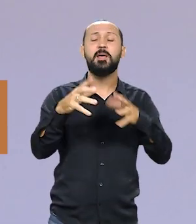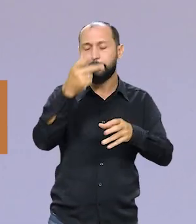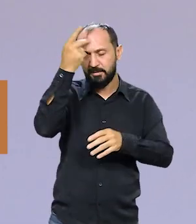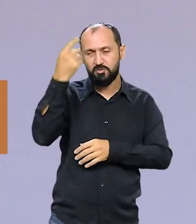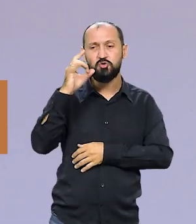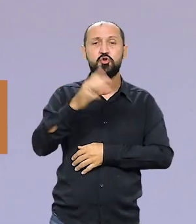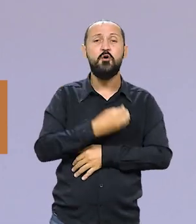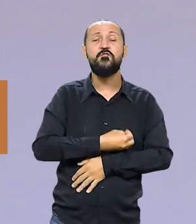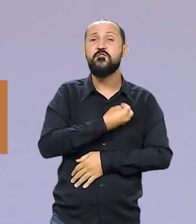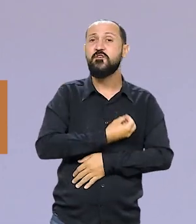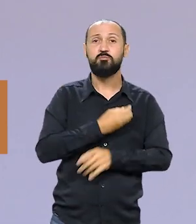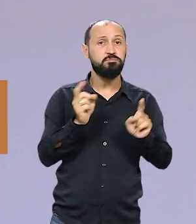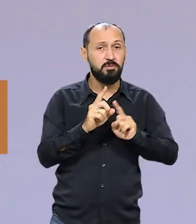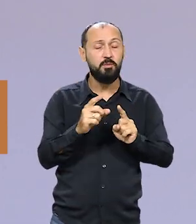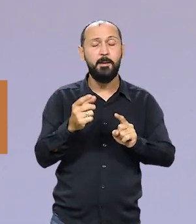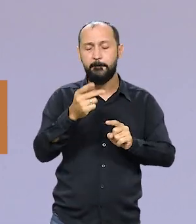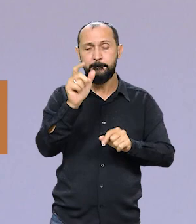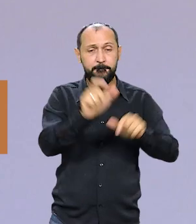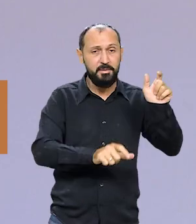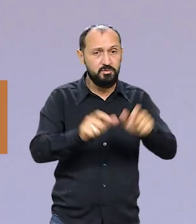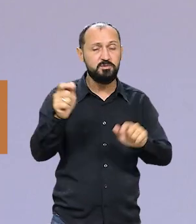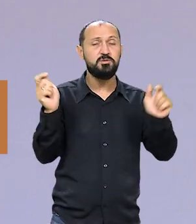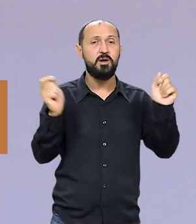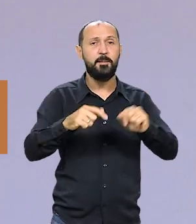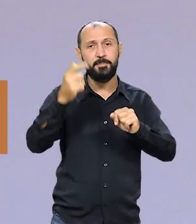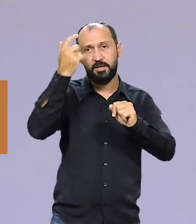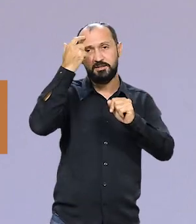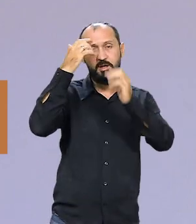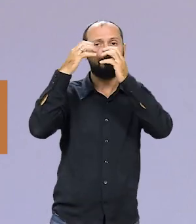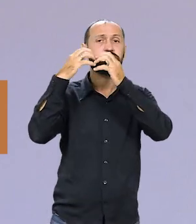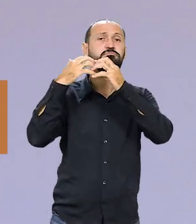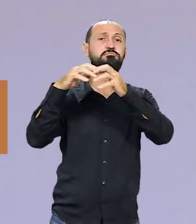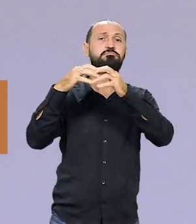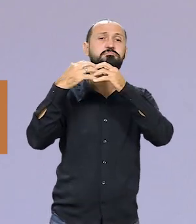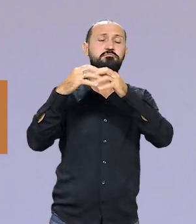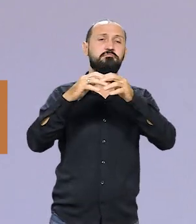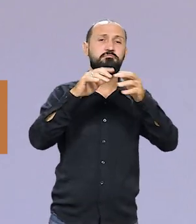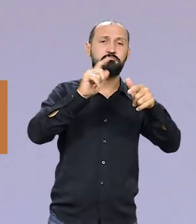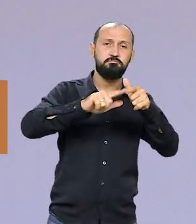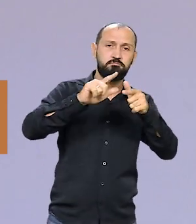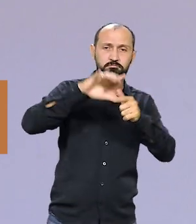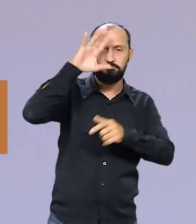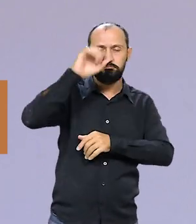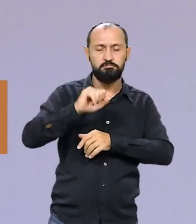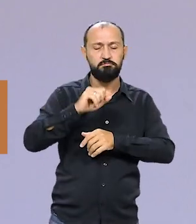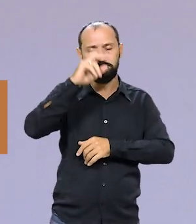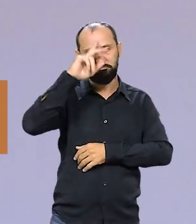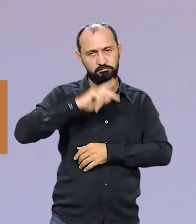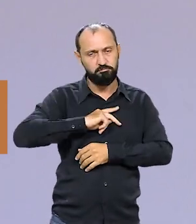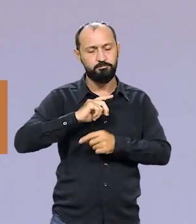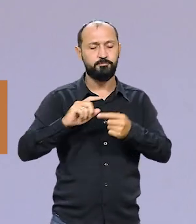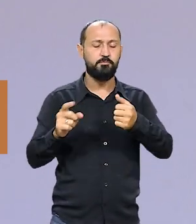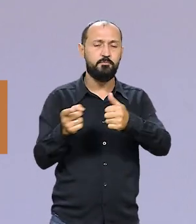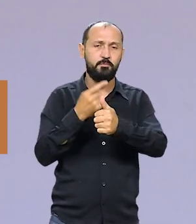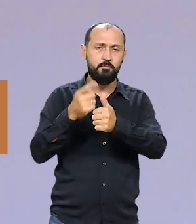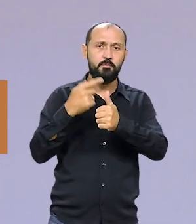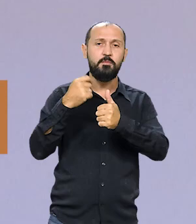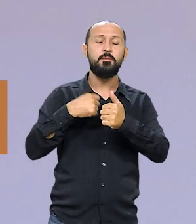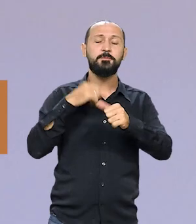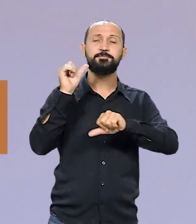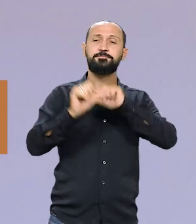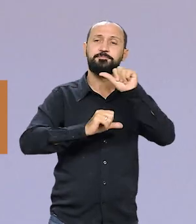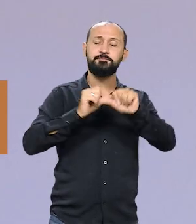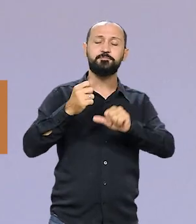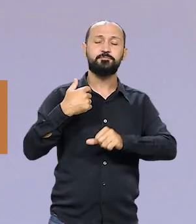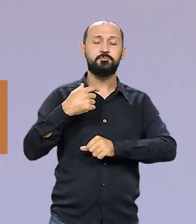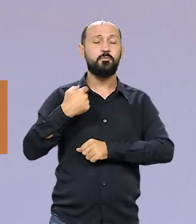pessoas sobreviventes, mas pessoas que sejam capazes mentalmente de solucionar e de sair dos próprios problemas. Então, primeiro, a gente